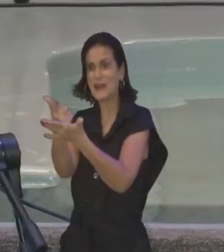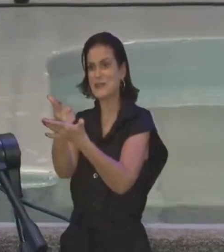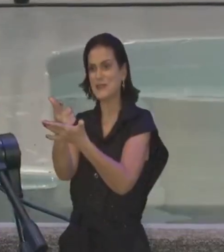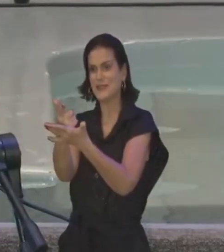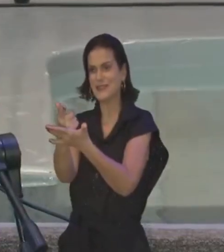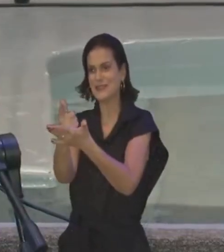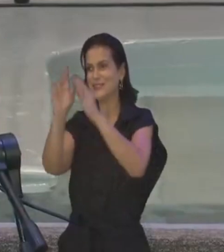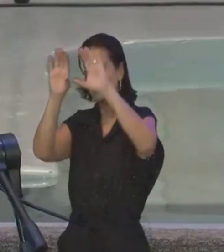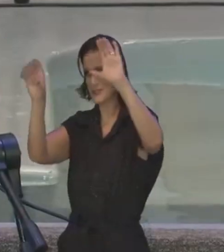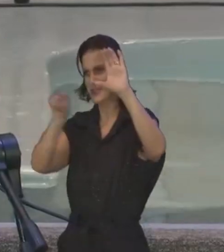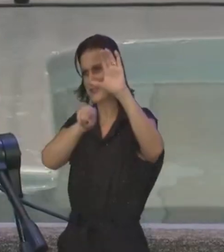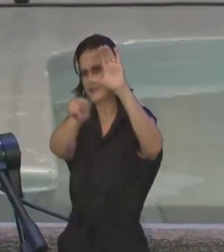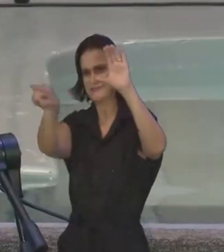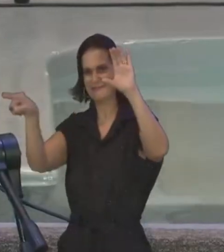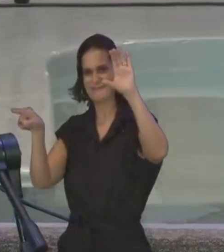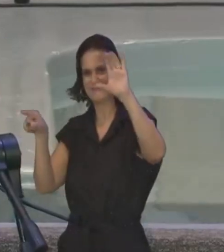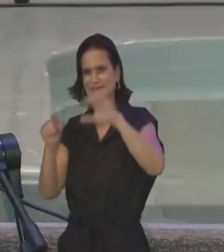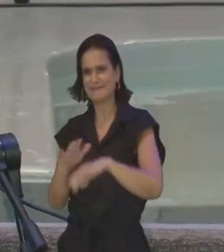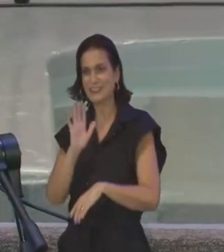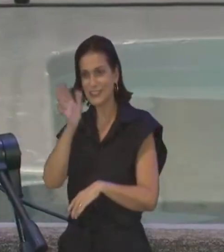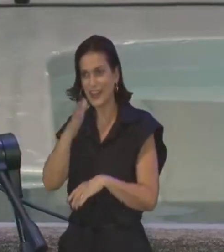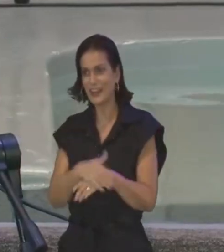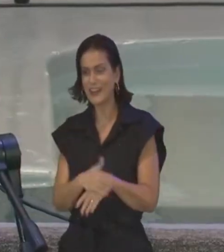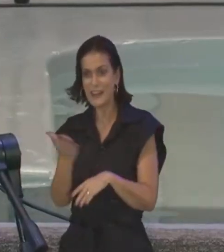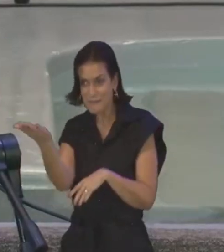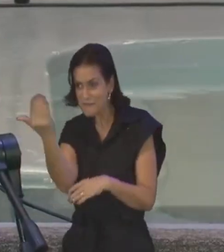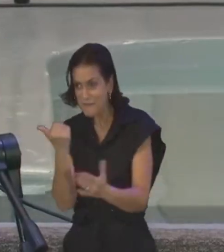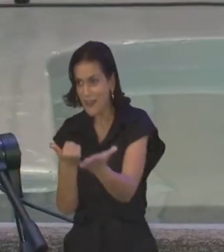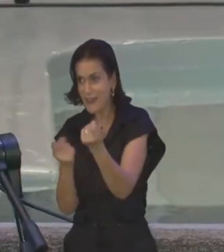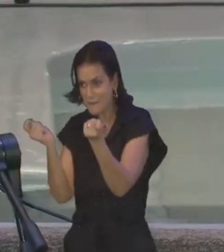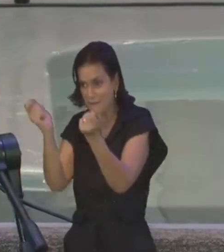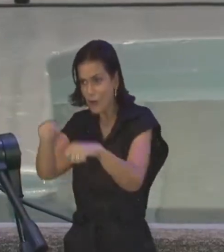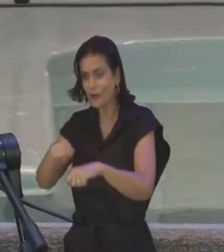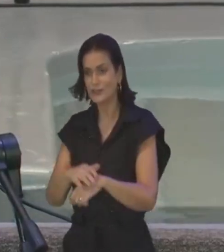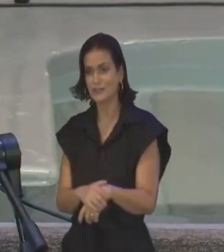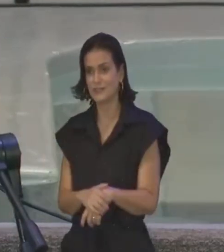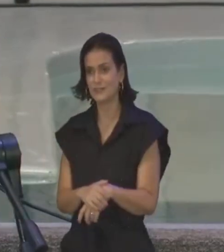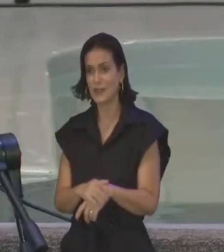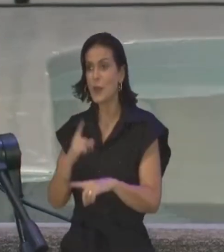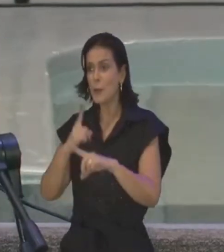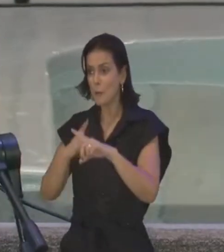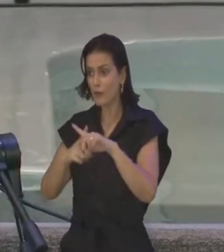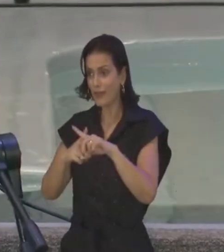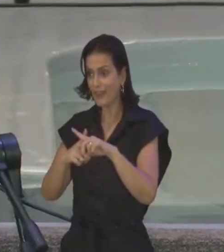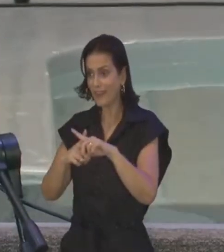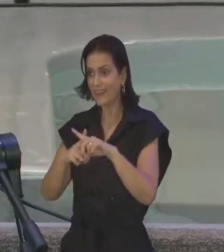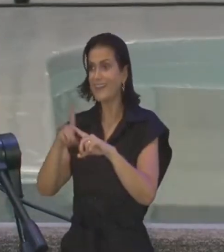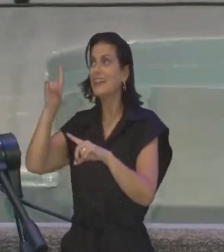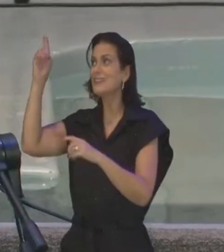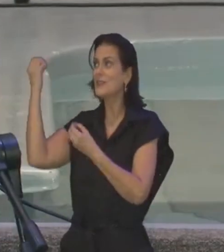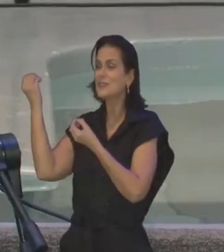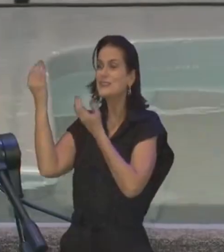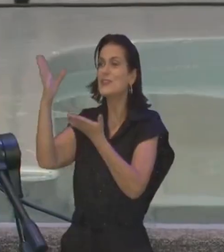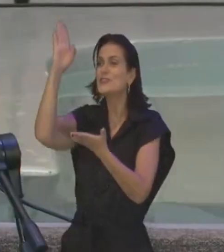venham, se alimentem, porque eu estou dando gratuitamente.